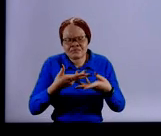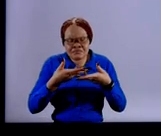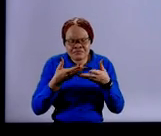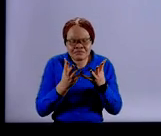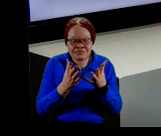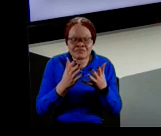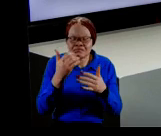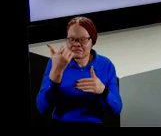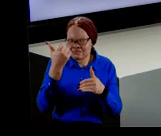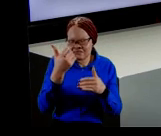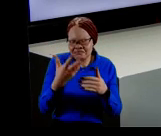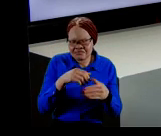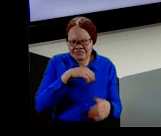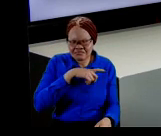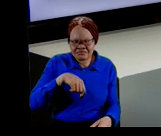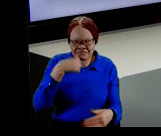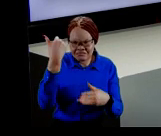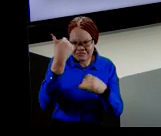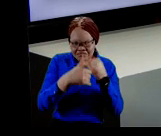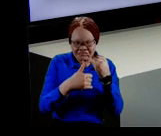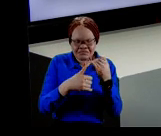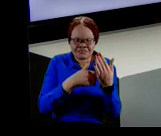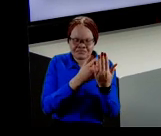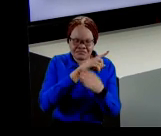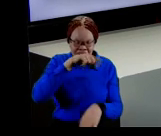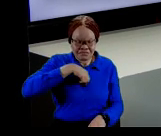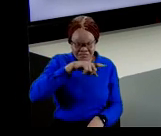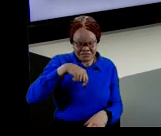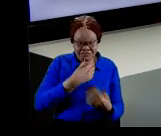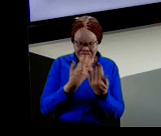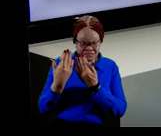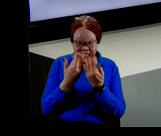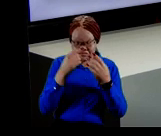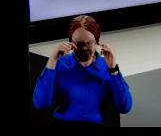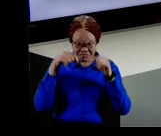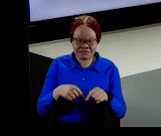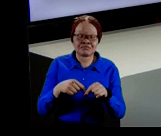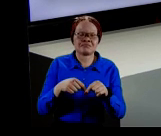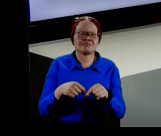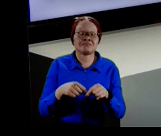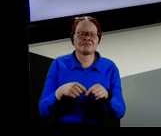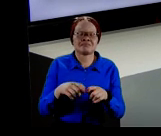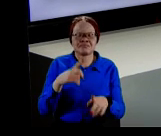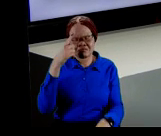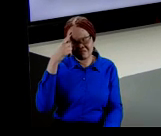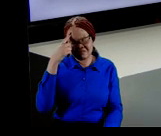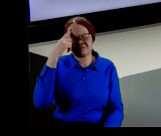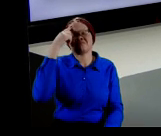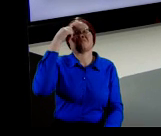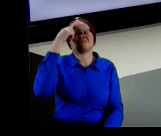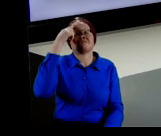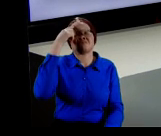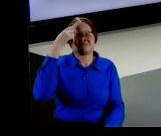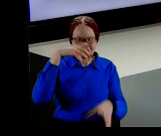apresenta em si meninos nós terminamos a nossa aula de hoje